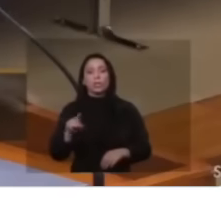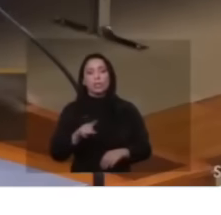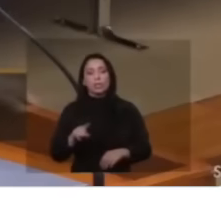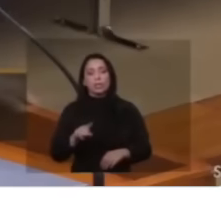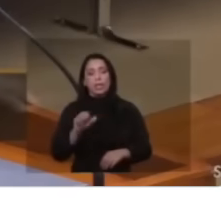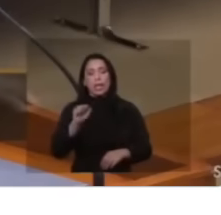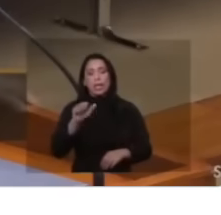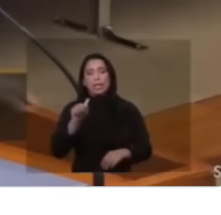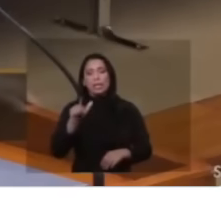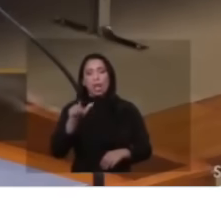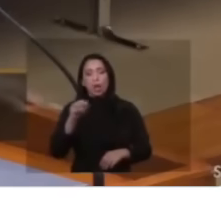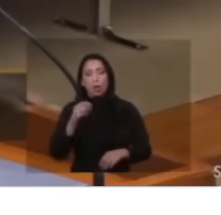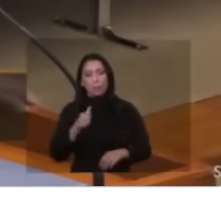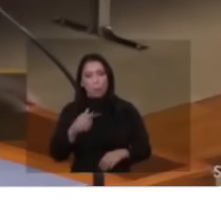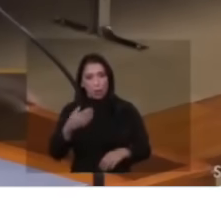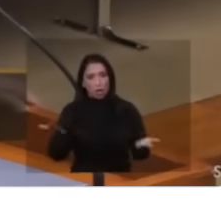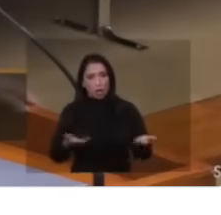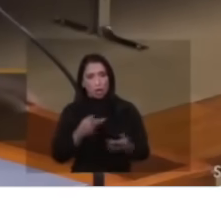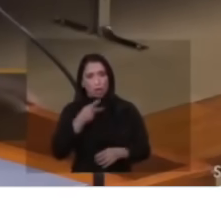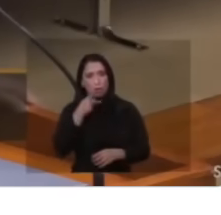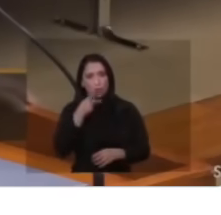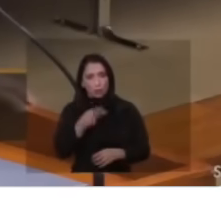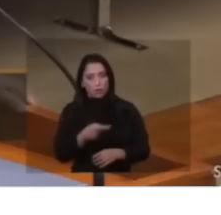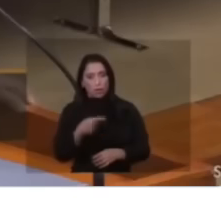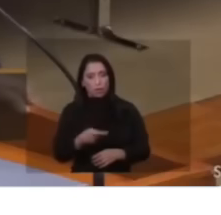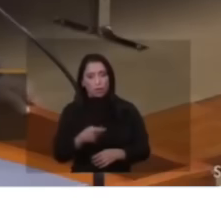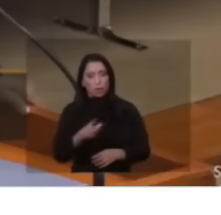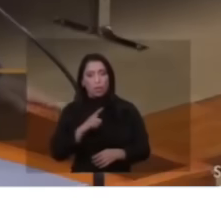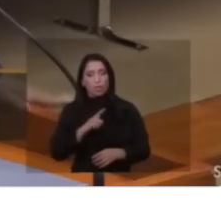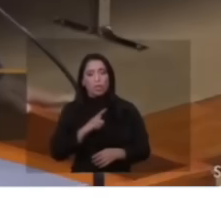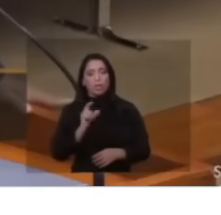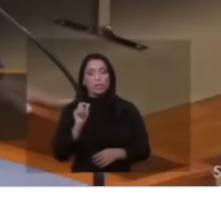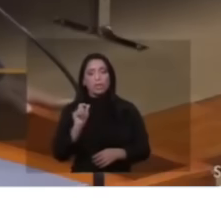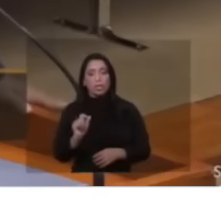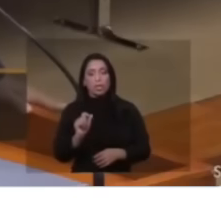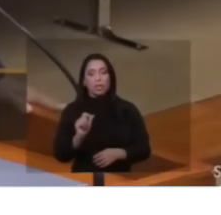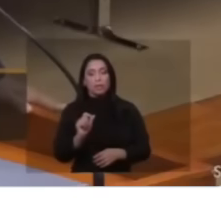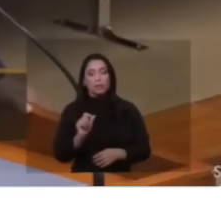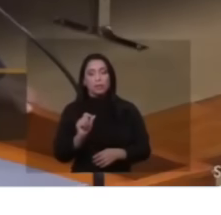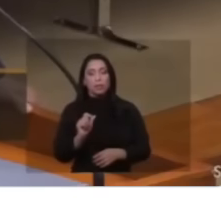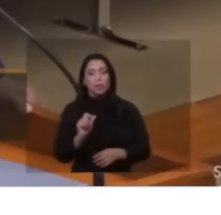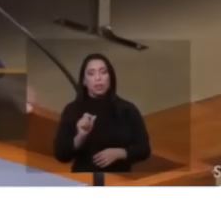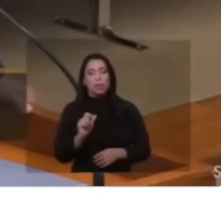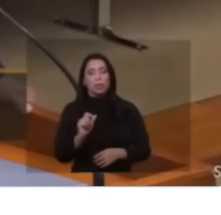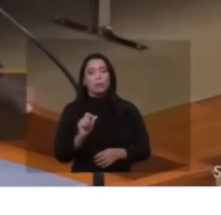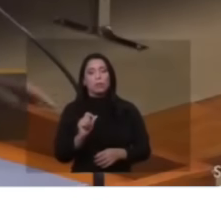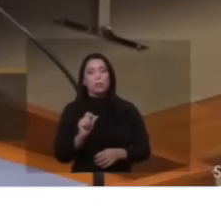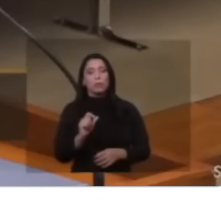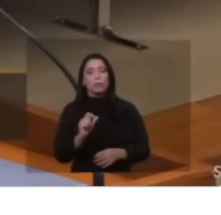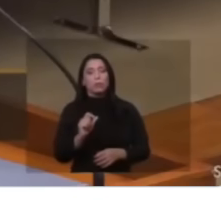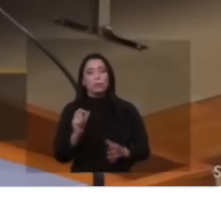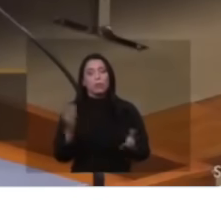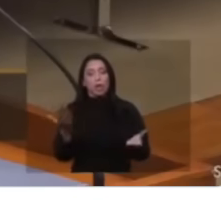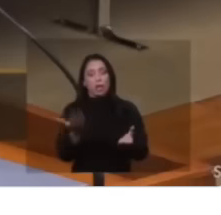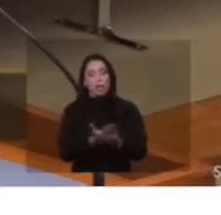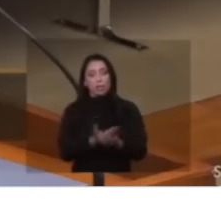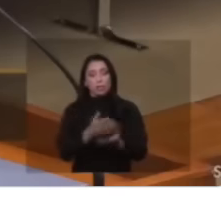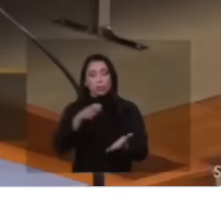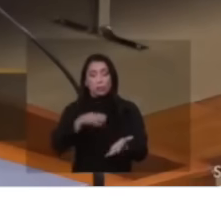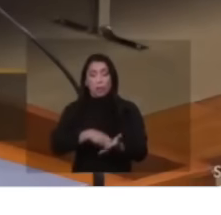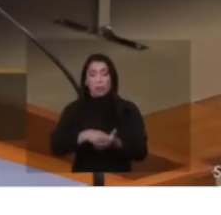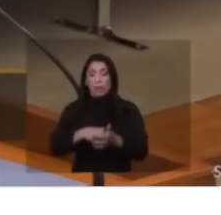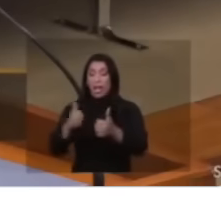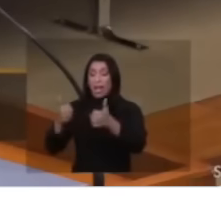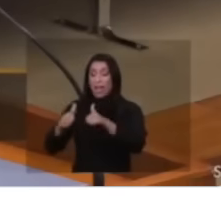de público, abriu um procedimento disciplinar para apurar a minha